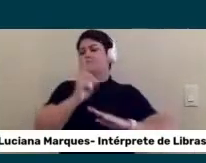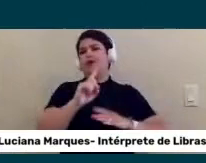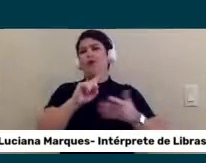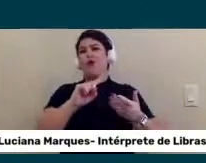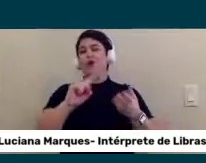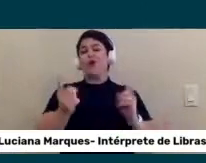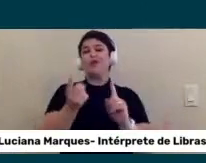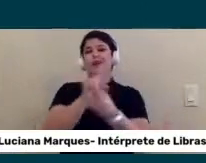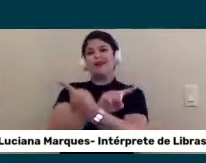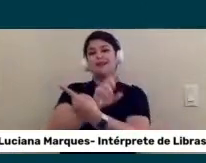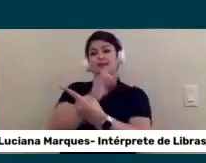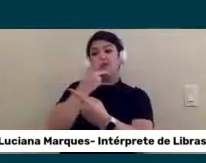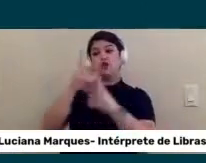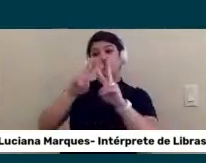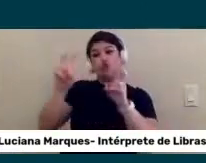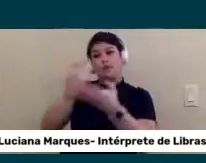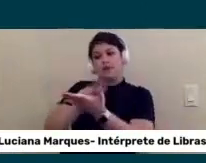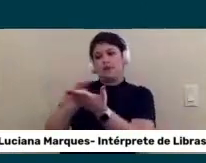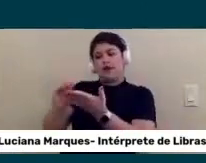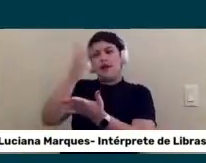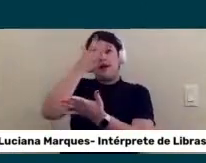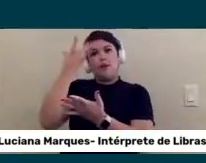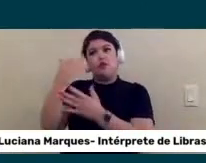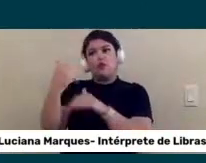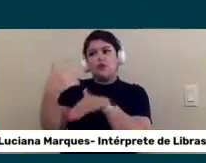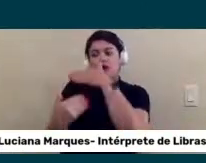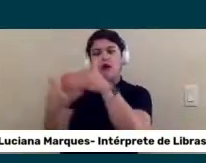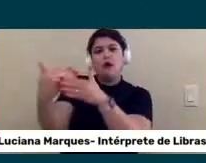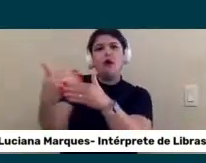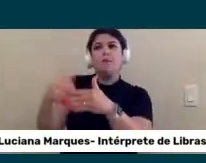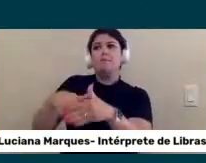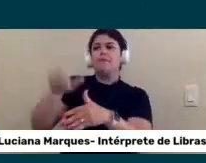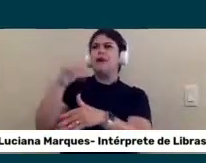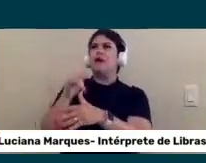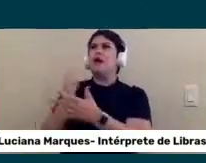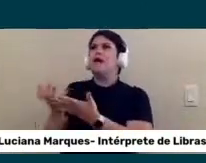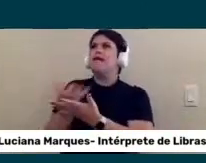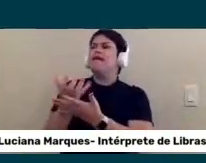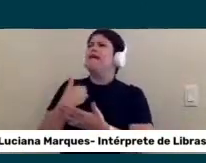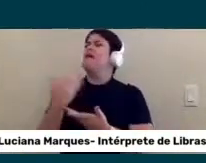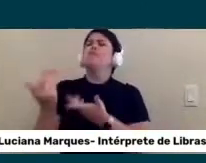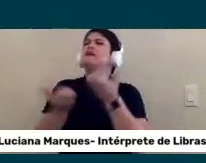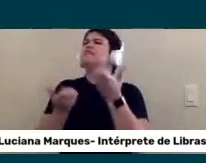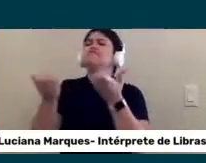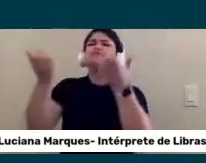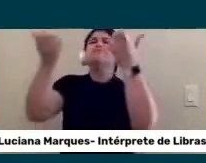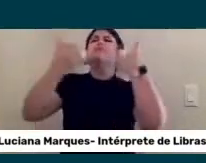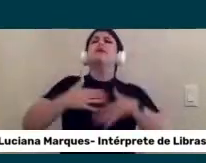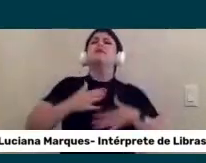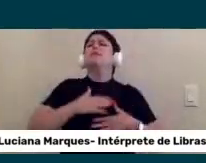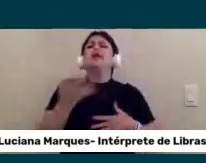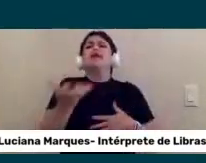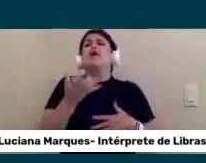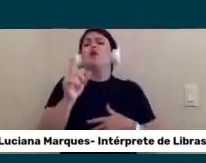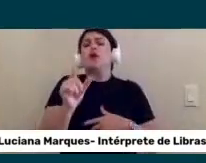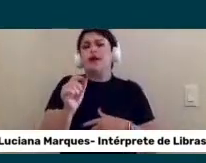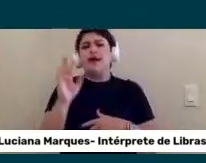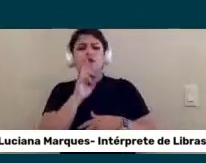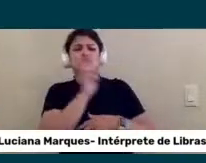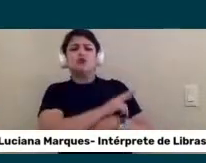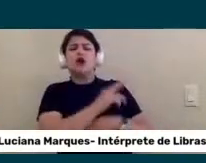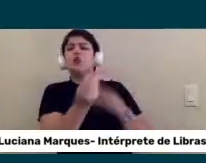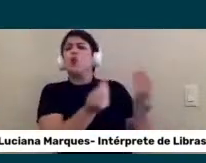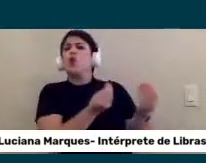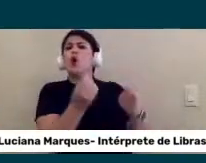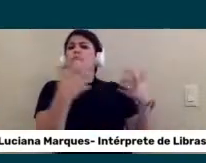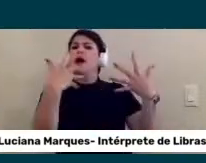fala de dados com as pessoas desenvolvedoras, mais elas buscam e falam, mas me fala como que aquilo ficou, e o resultado daquilo? Mas como que está o